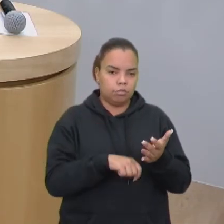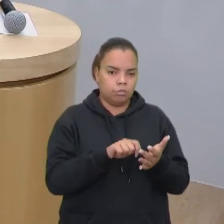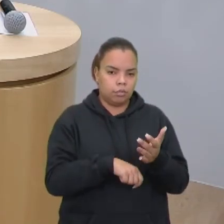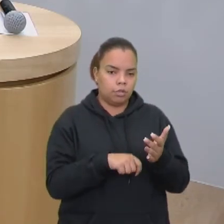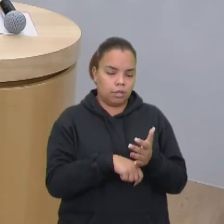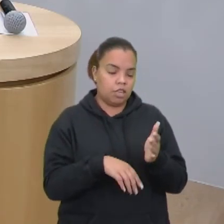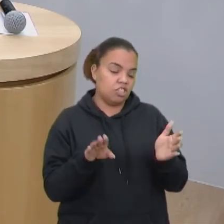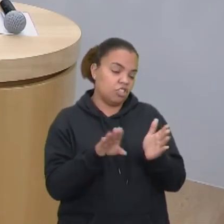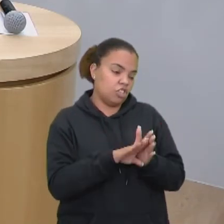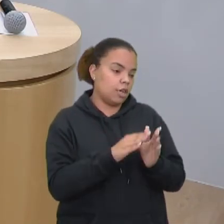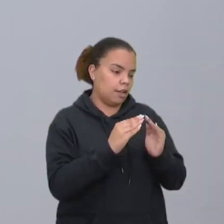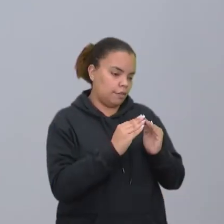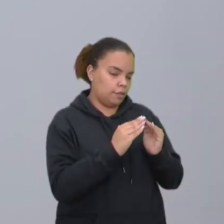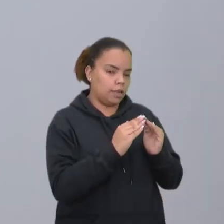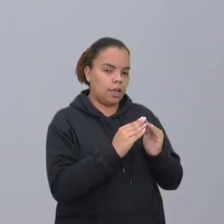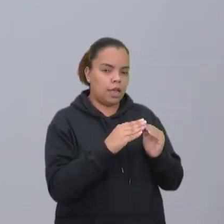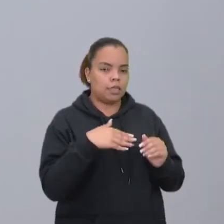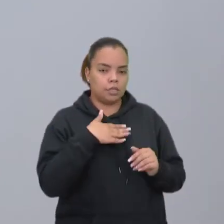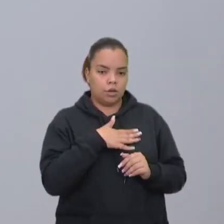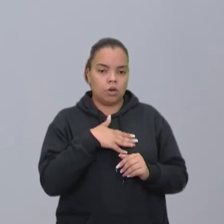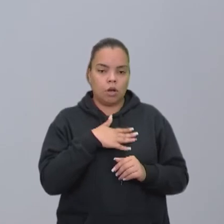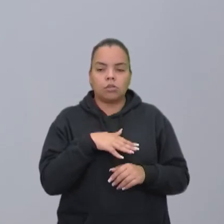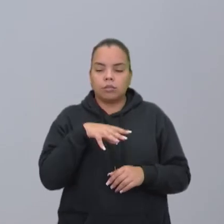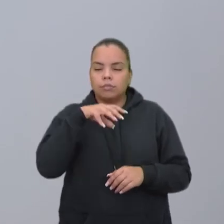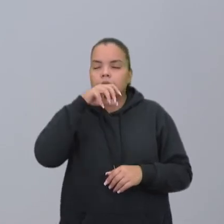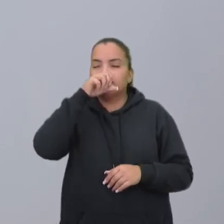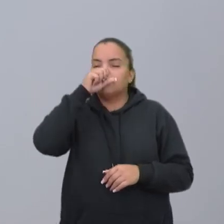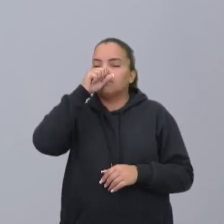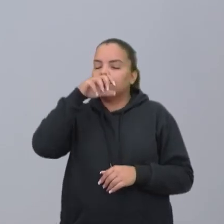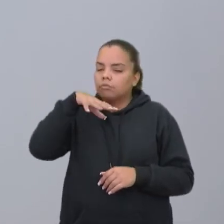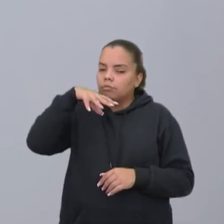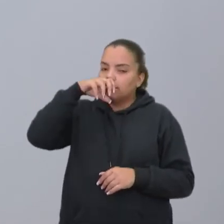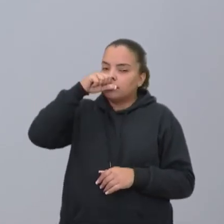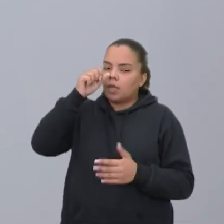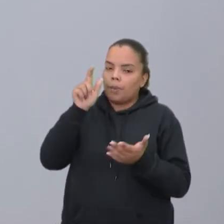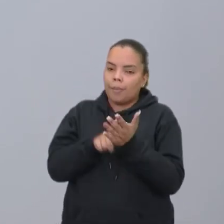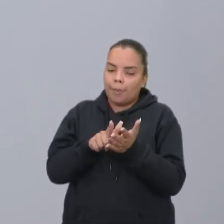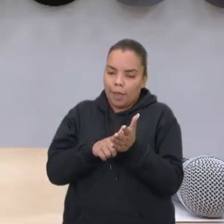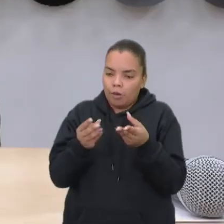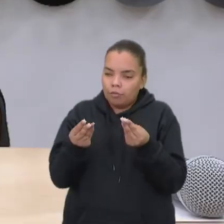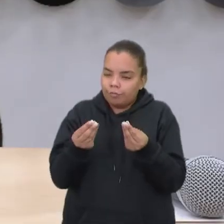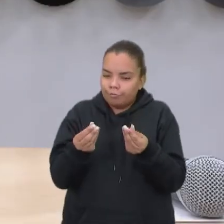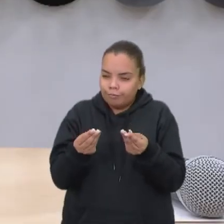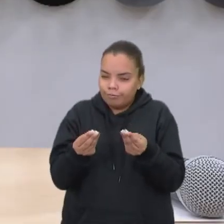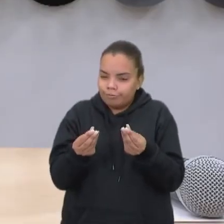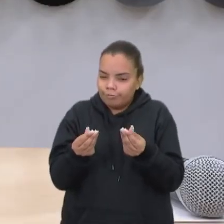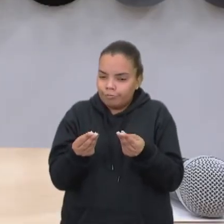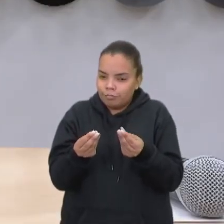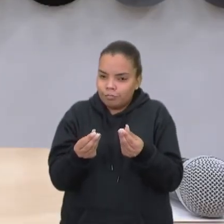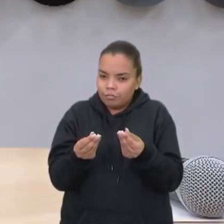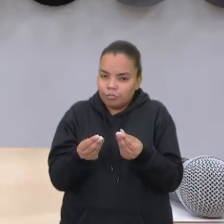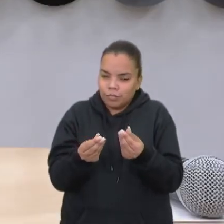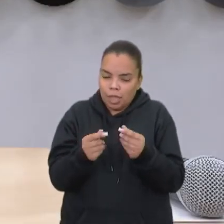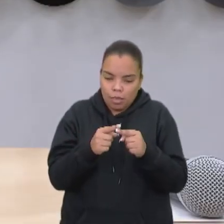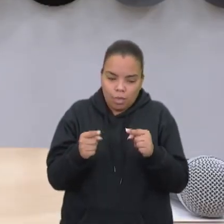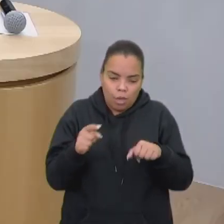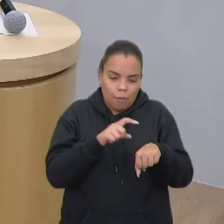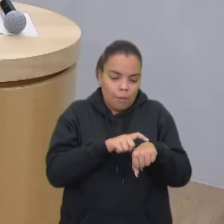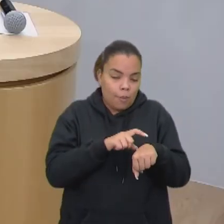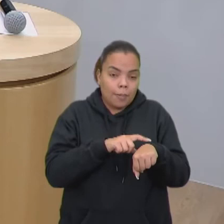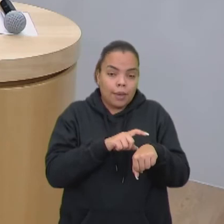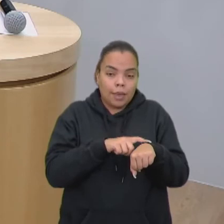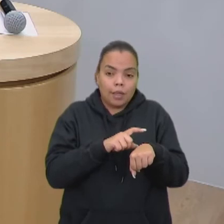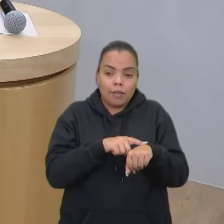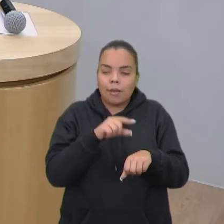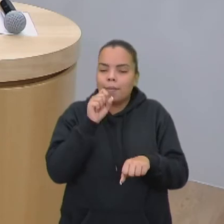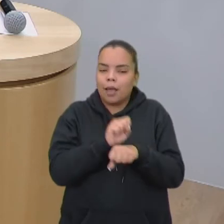casa e tal, eu gosto do cheiro do jornal, eu gosto do papel. Eu gosto também do momento, né? Que tinha você muito pega, de parar para né,